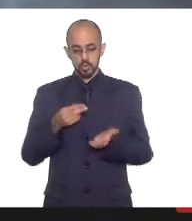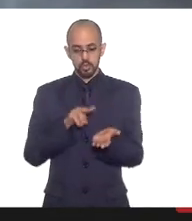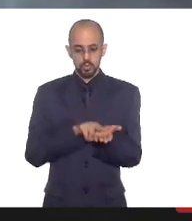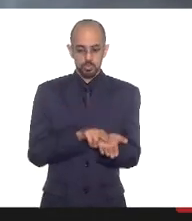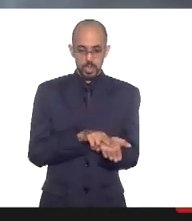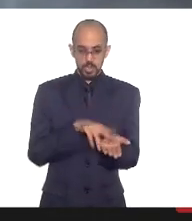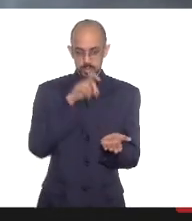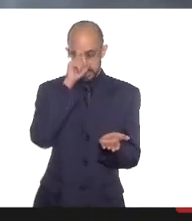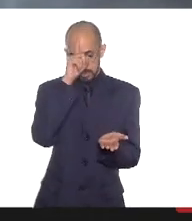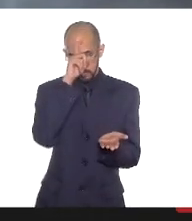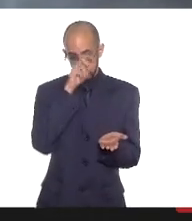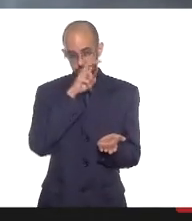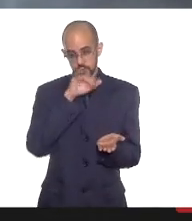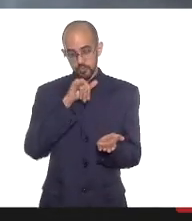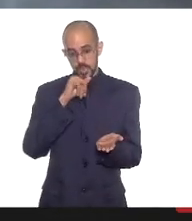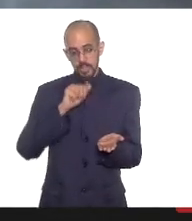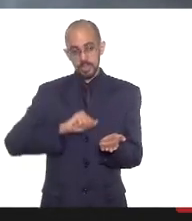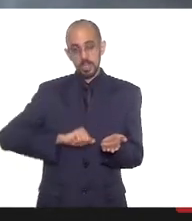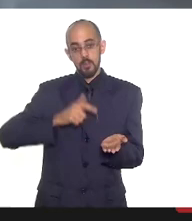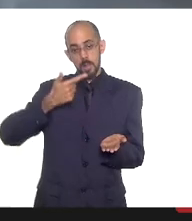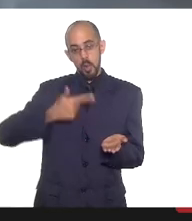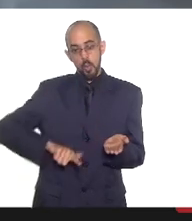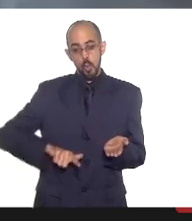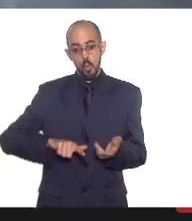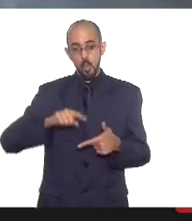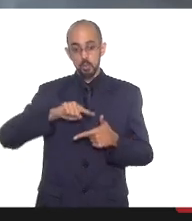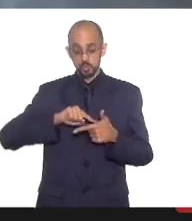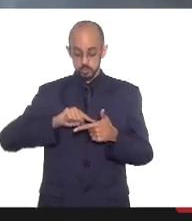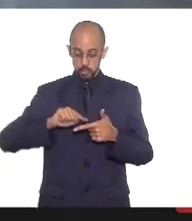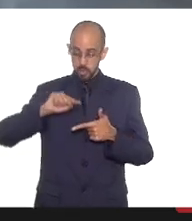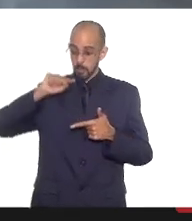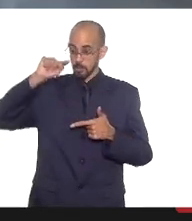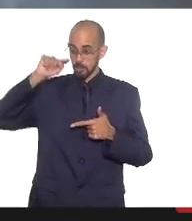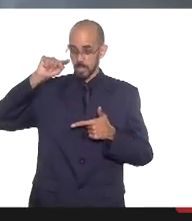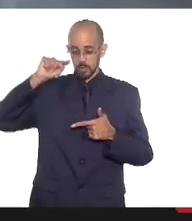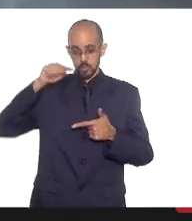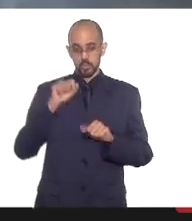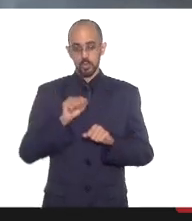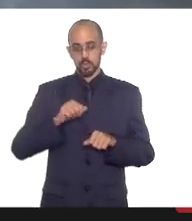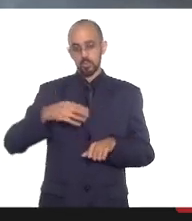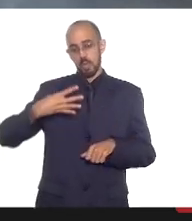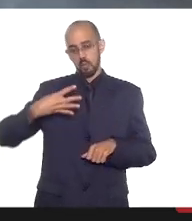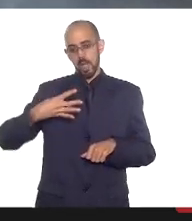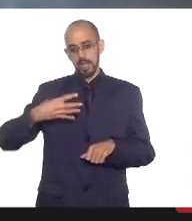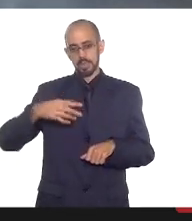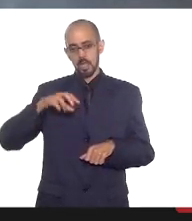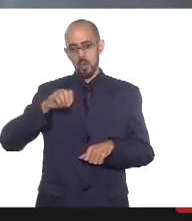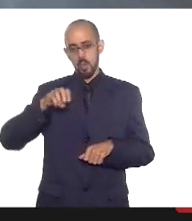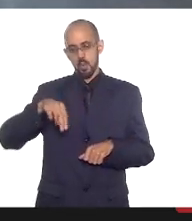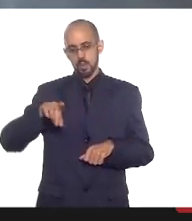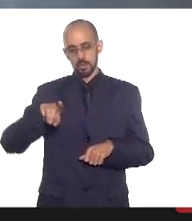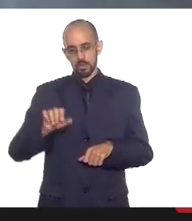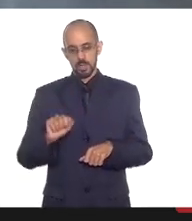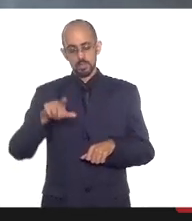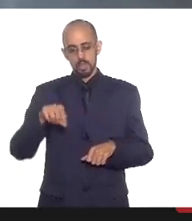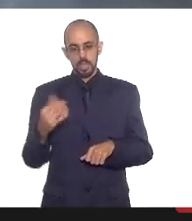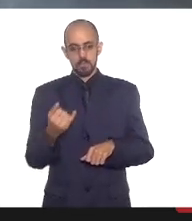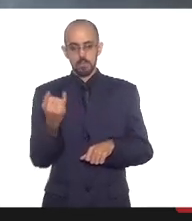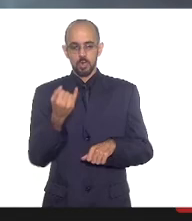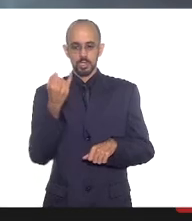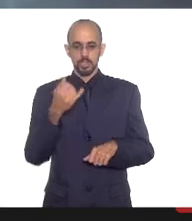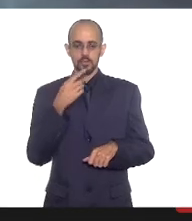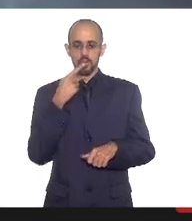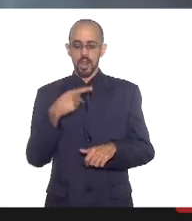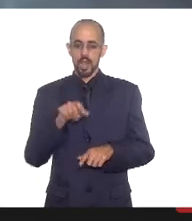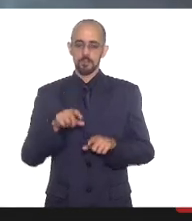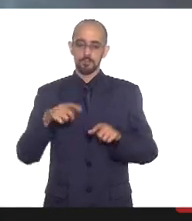nós teremos na próxima onda novamente na grande depressão existencial com o sistema todo ele caminhar junto sem importante para lá é